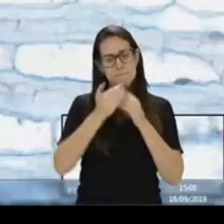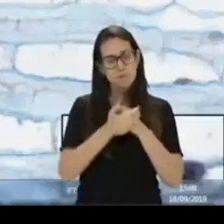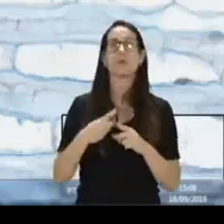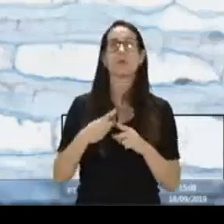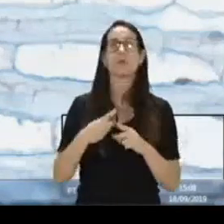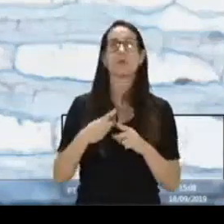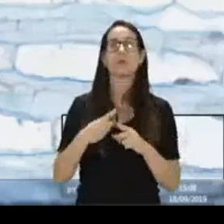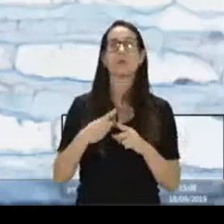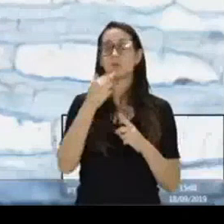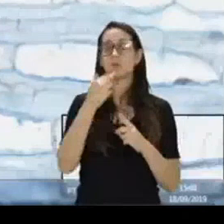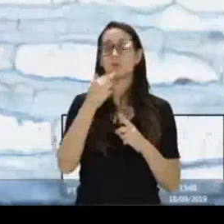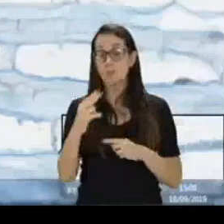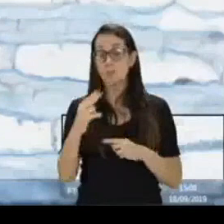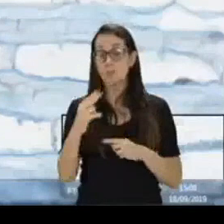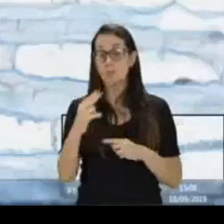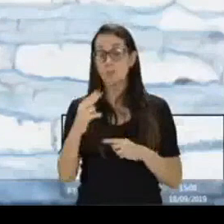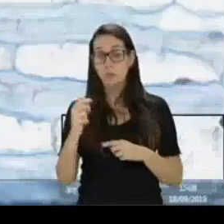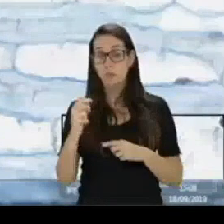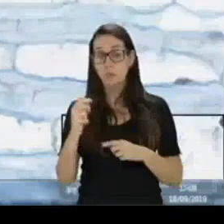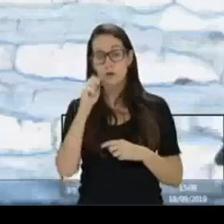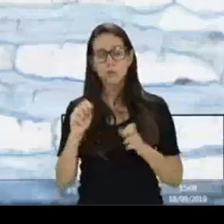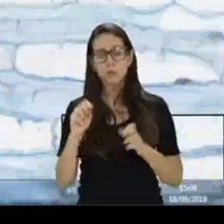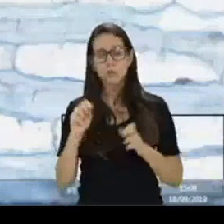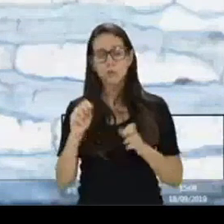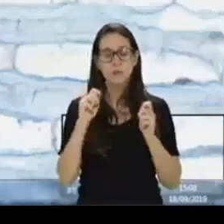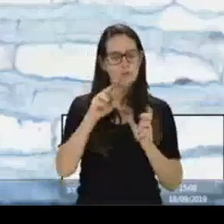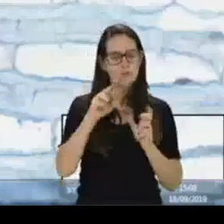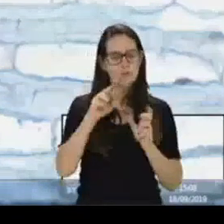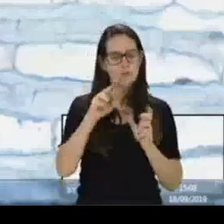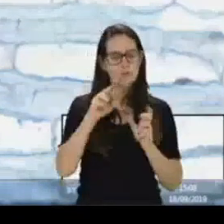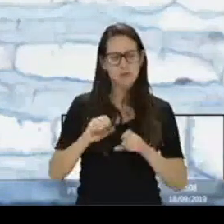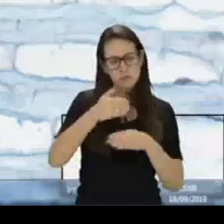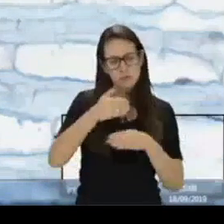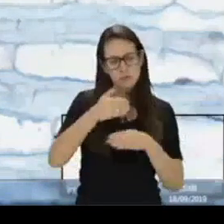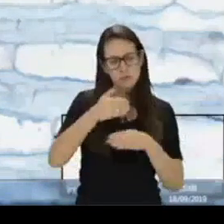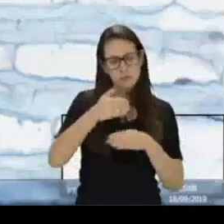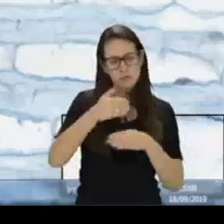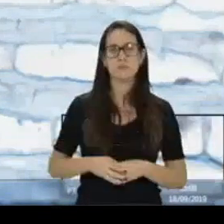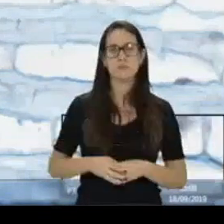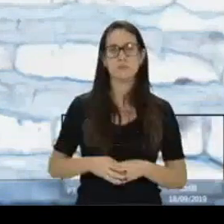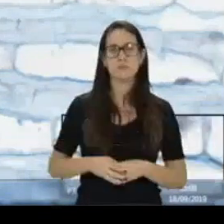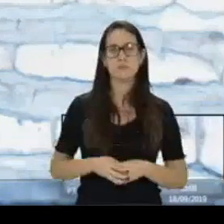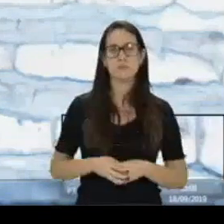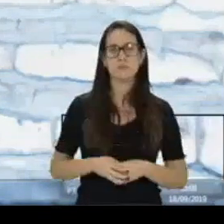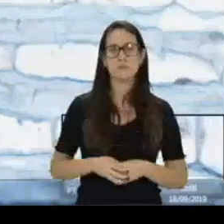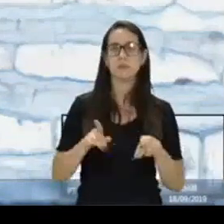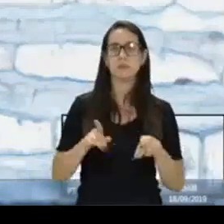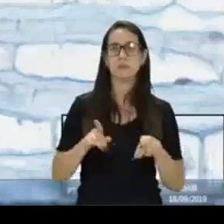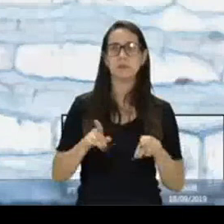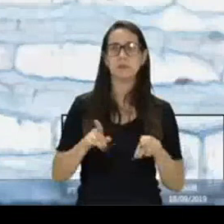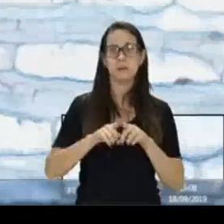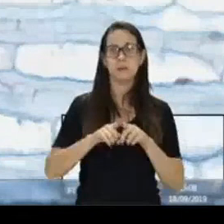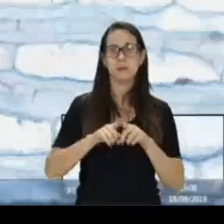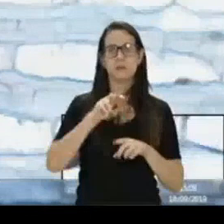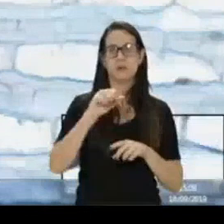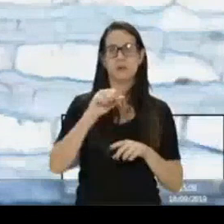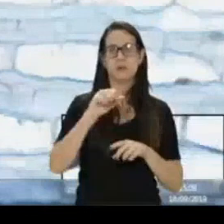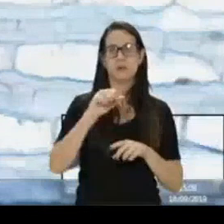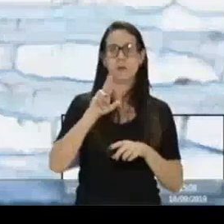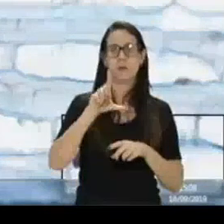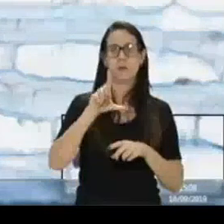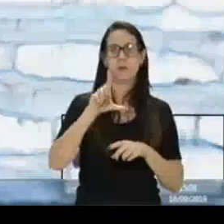dessa coloração que permite visualizar essa estrutura de parede celular. E consigo definir o vacúolo justamente porque ele ocupa